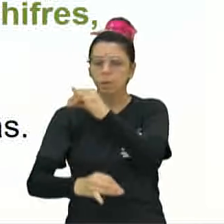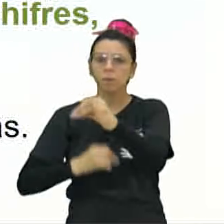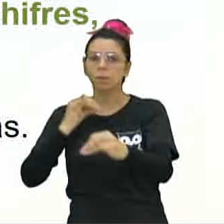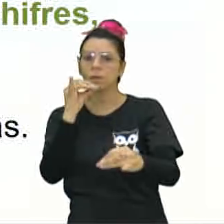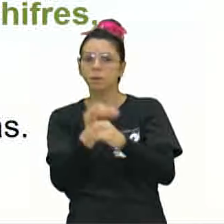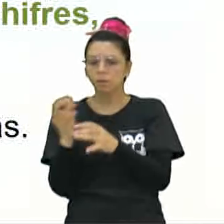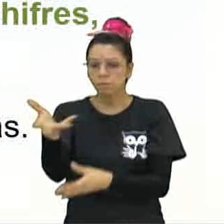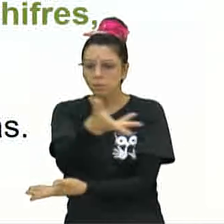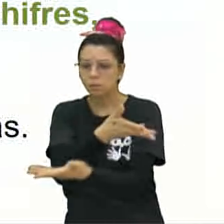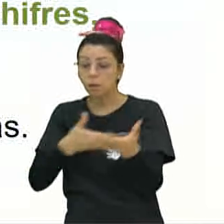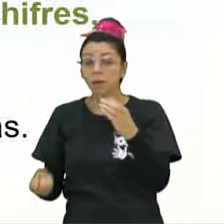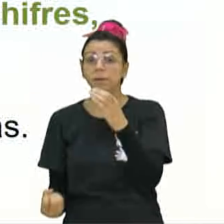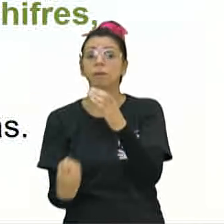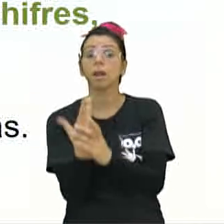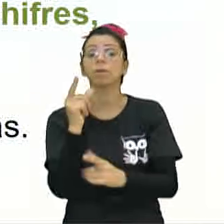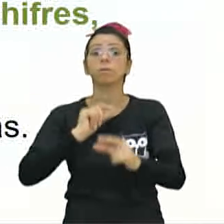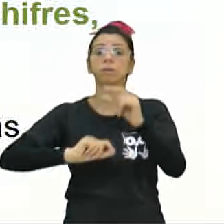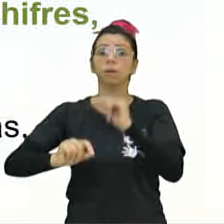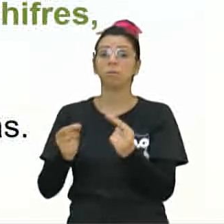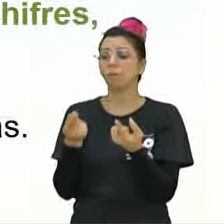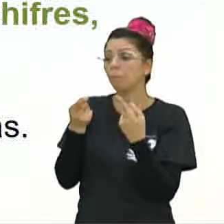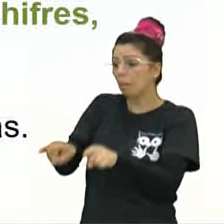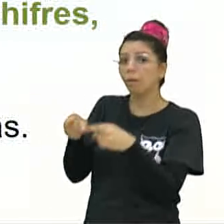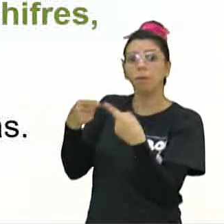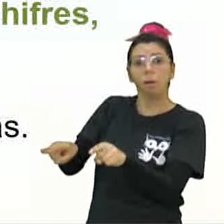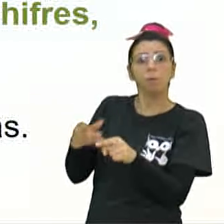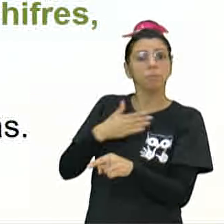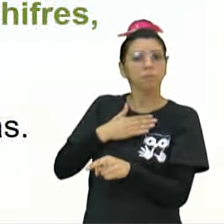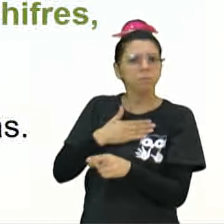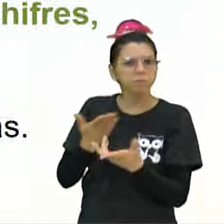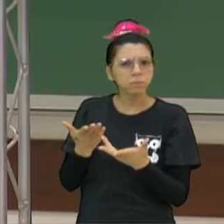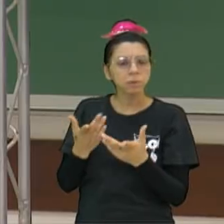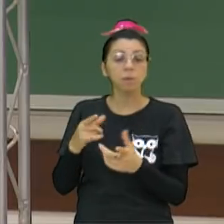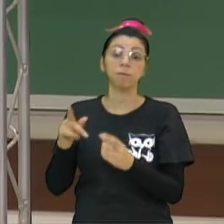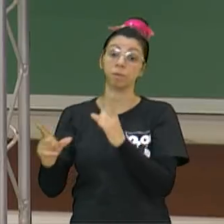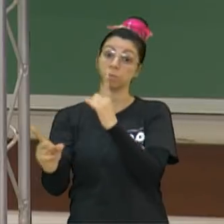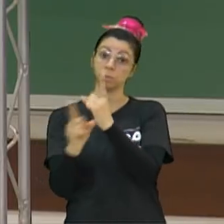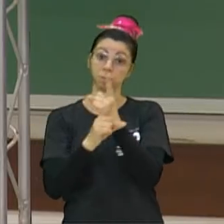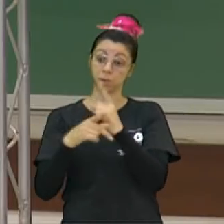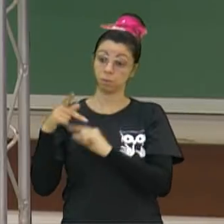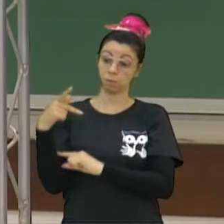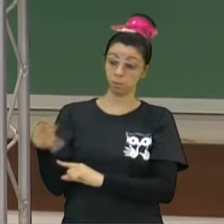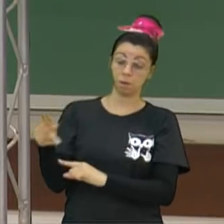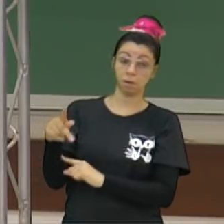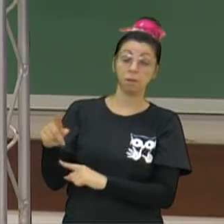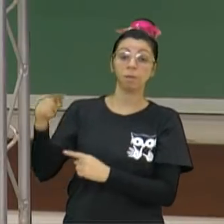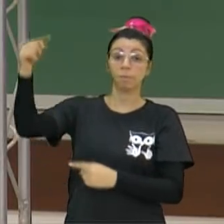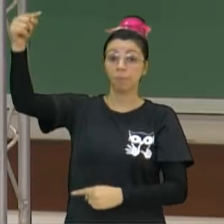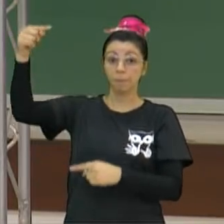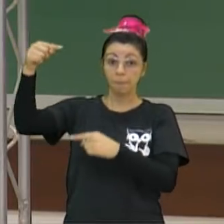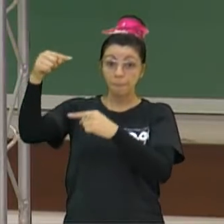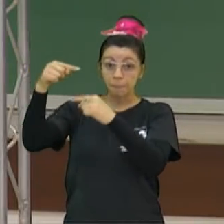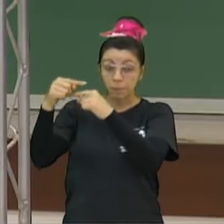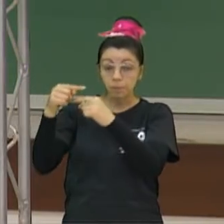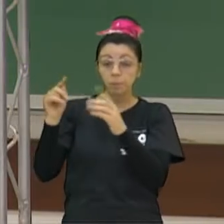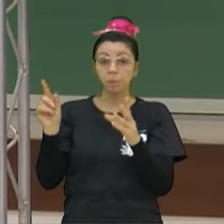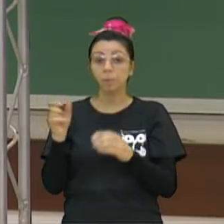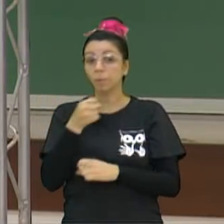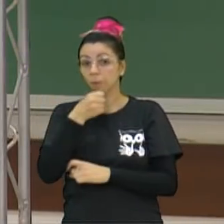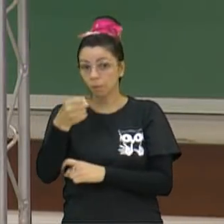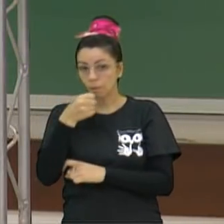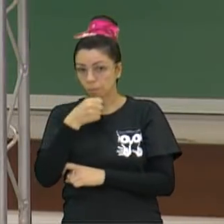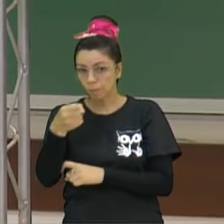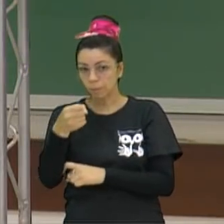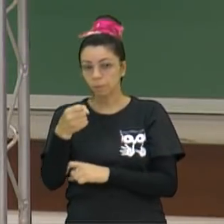relacionamento criada exclusivamente para me zoar. Então essa foi uma descoberta dela, é uma micronarrativa, é uma das histórias que estão ali no